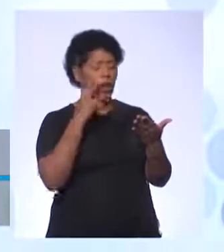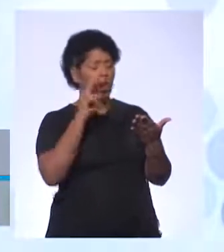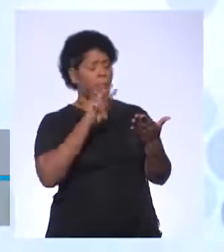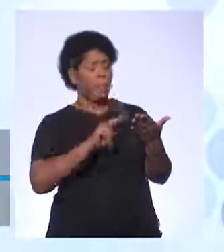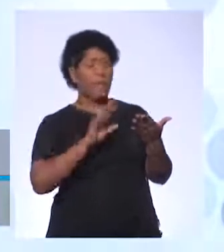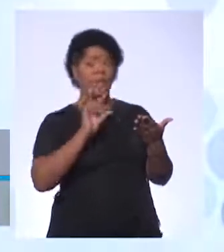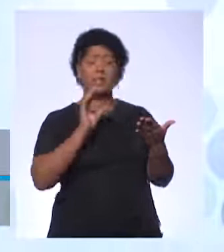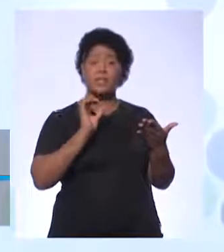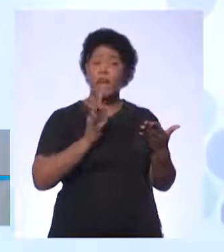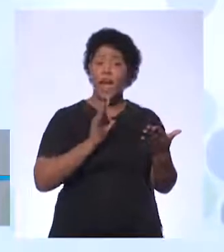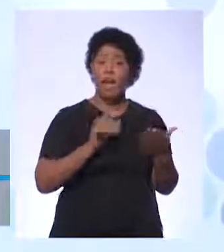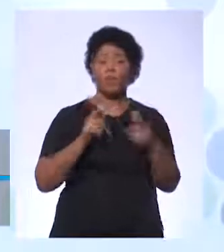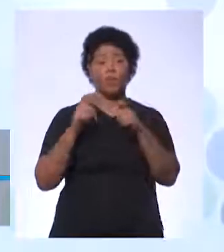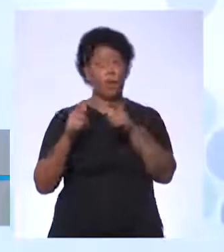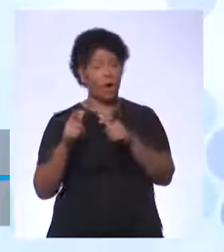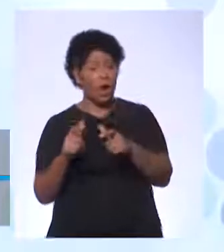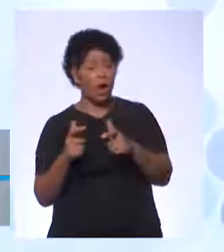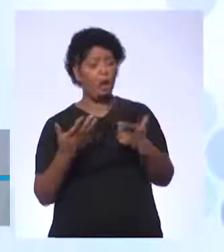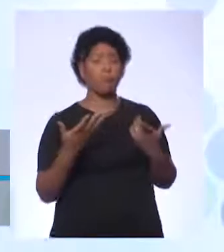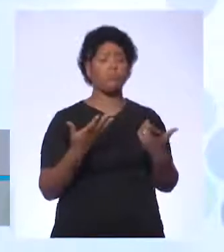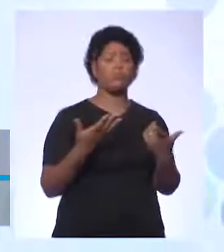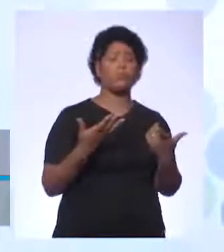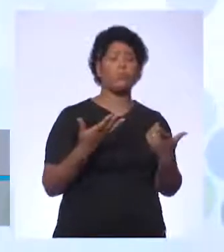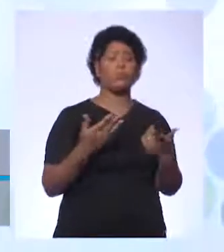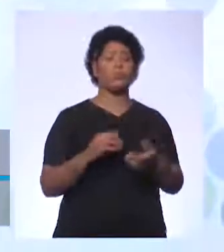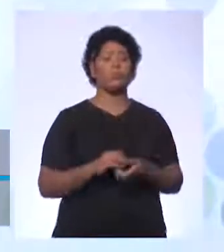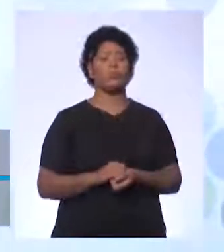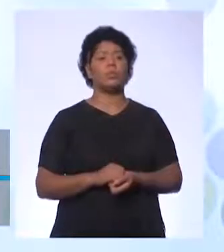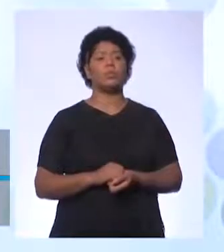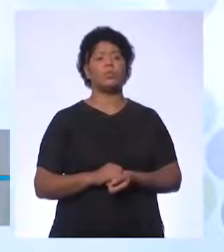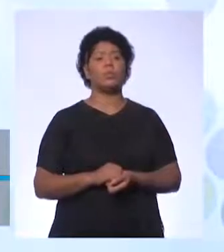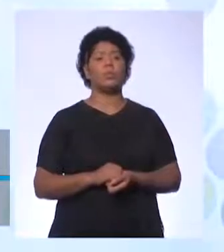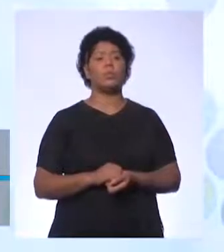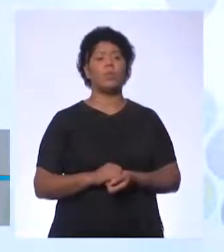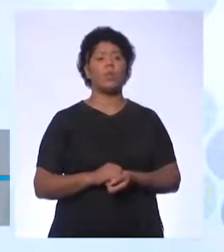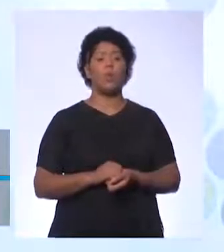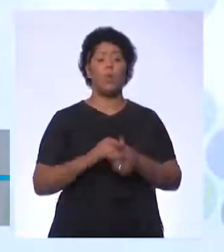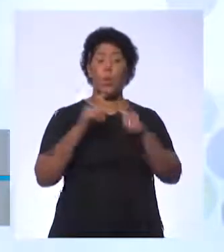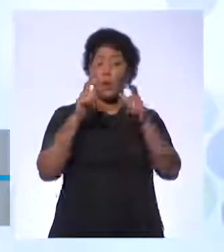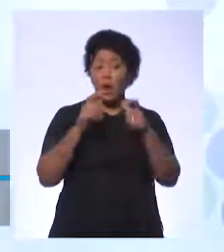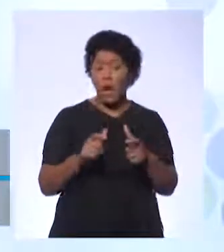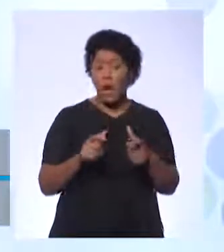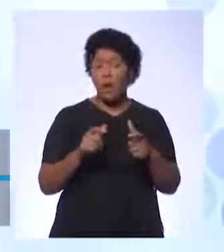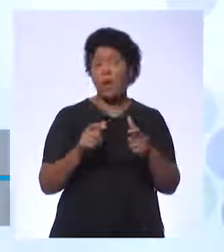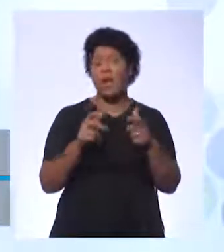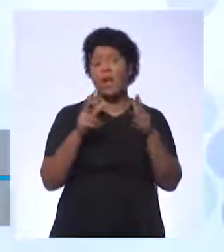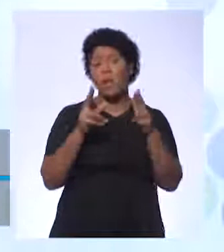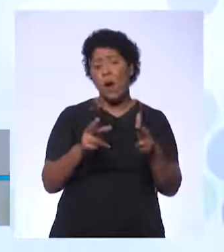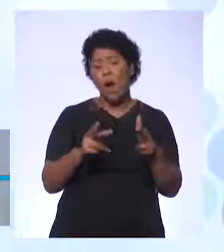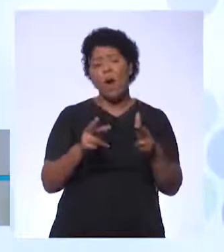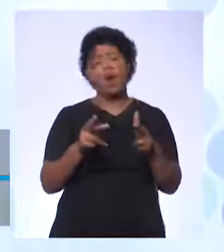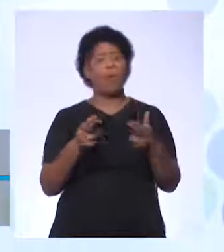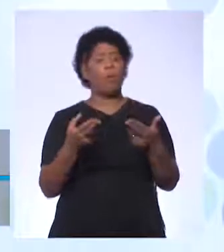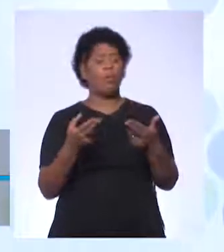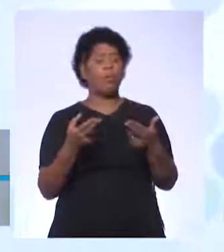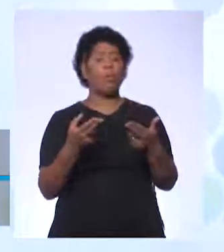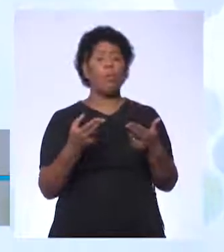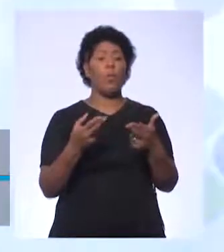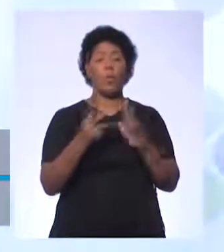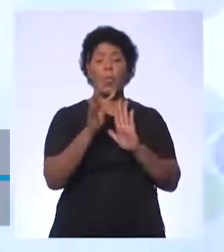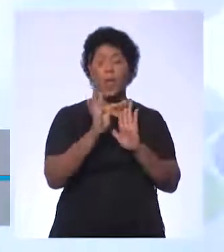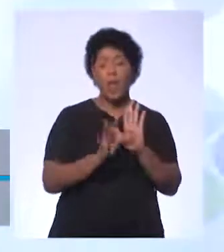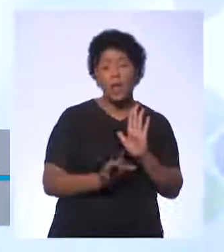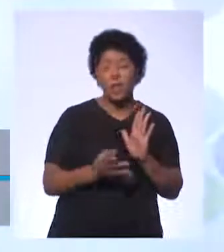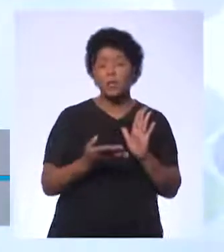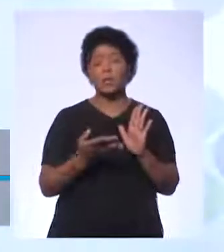de um cenário que você escolheu, e esse cenário aí condiz com a conversa, com a fala, tá? Com o que eles estão falando naquele